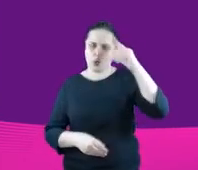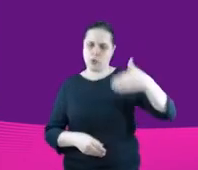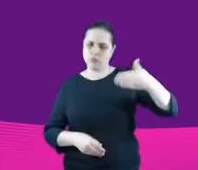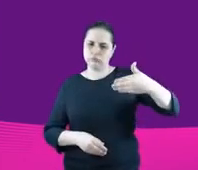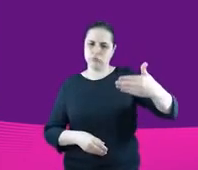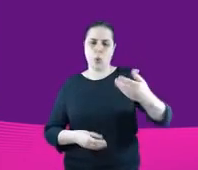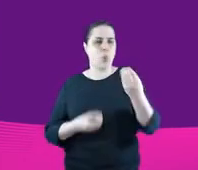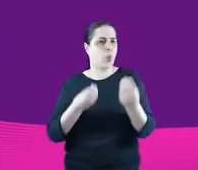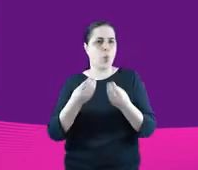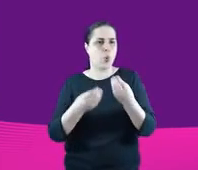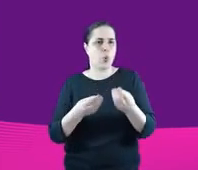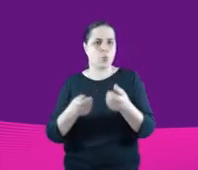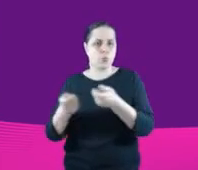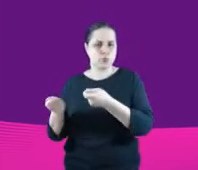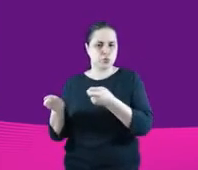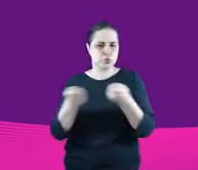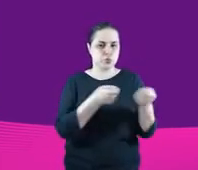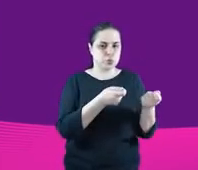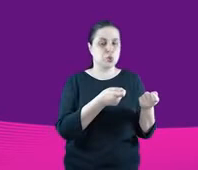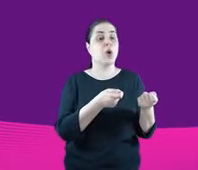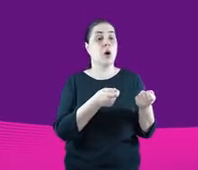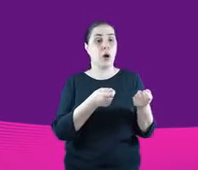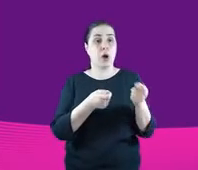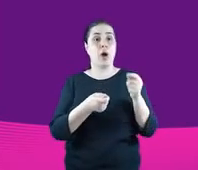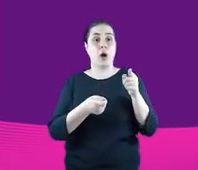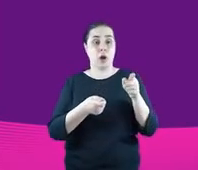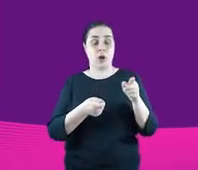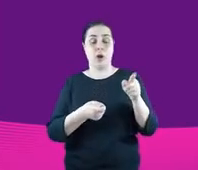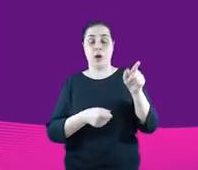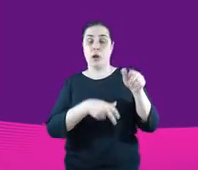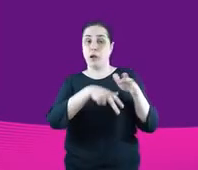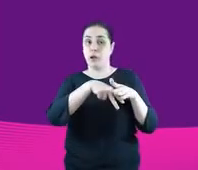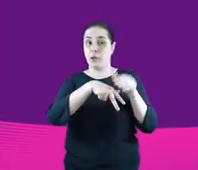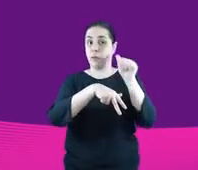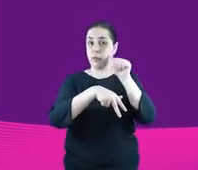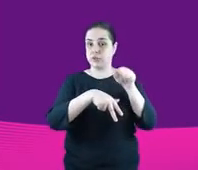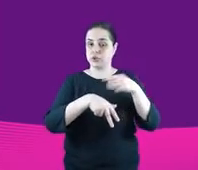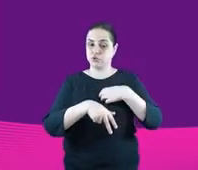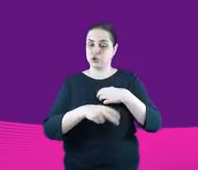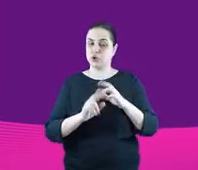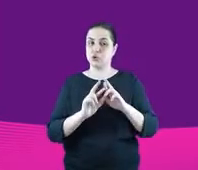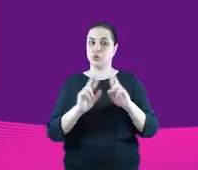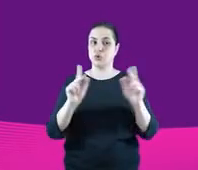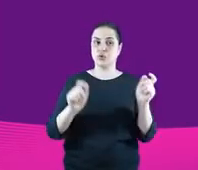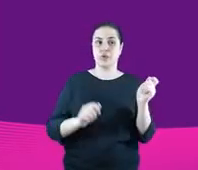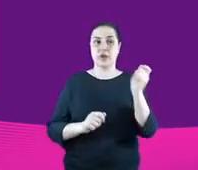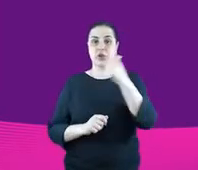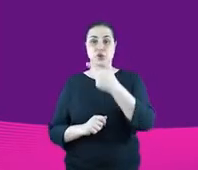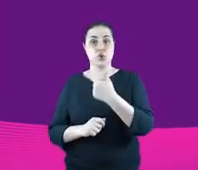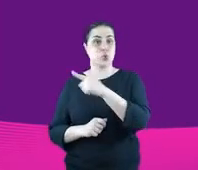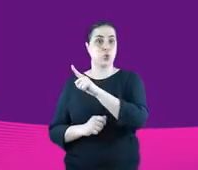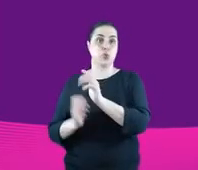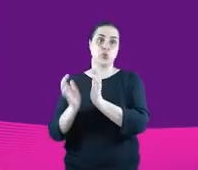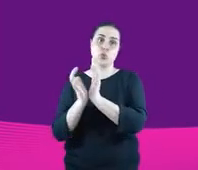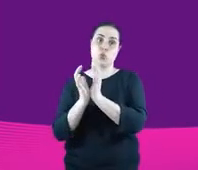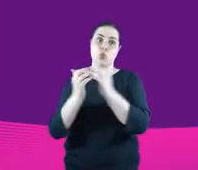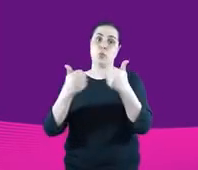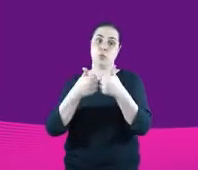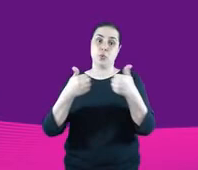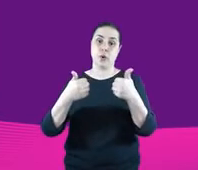entender que o segmento dessa paciente é um pouco diferenciado de outras pacientes. Essas pacientes